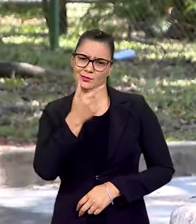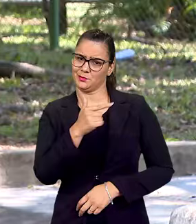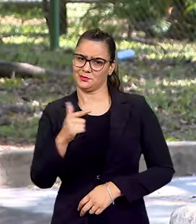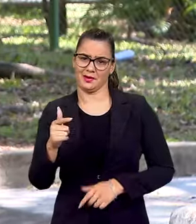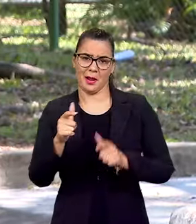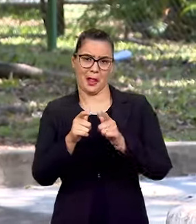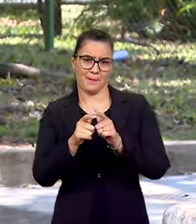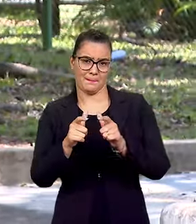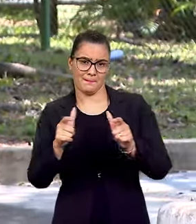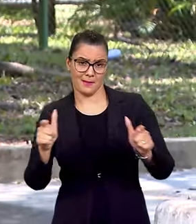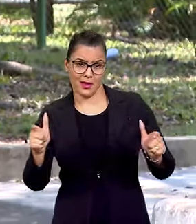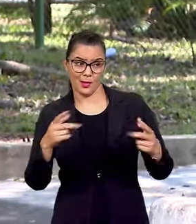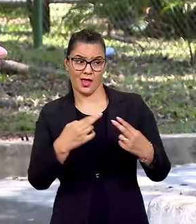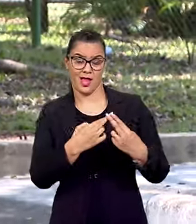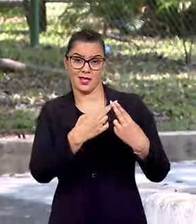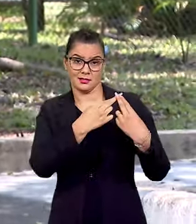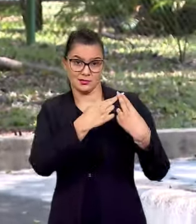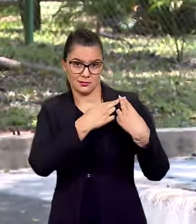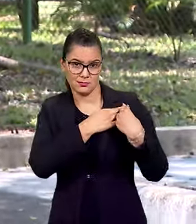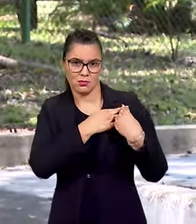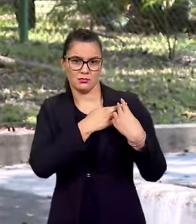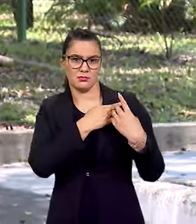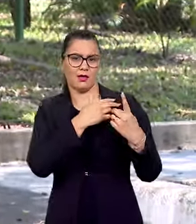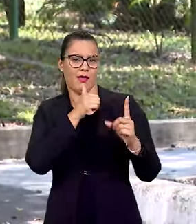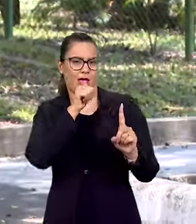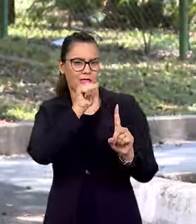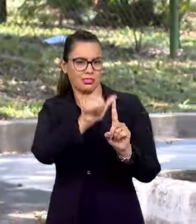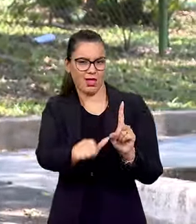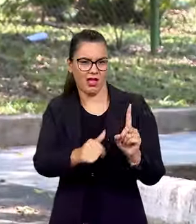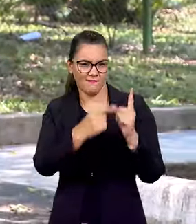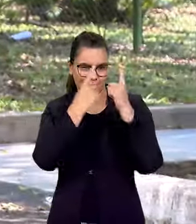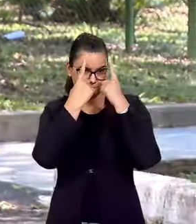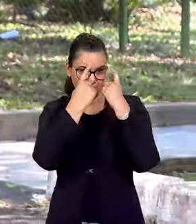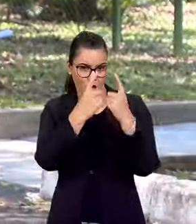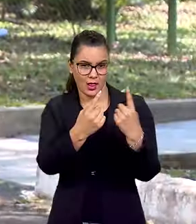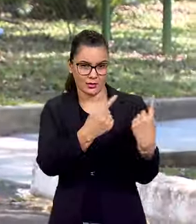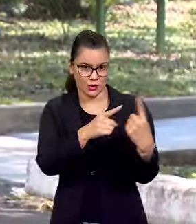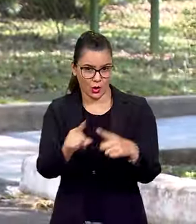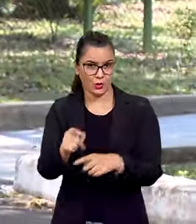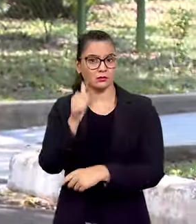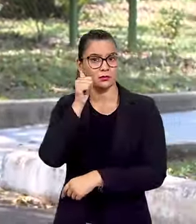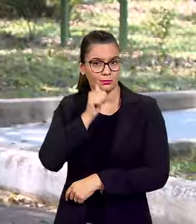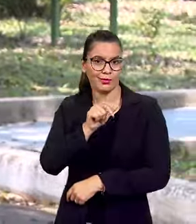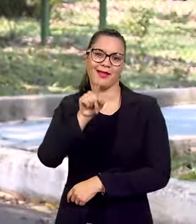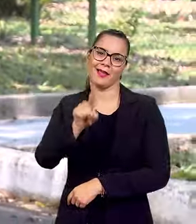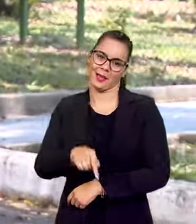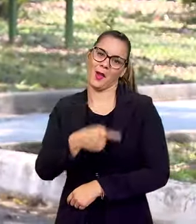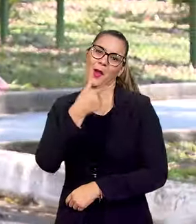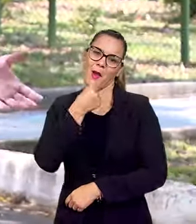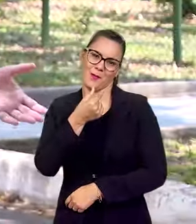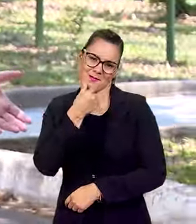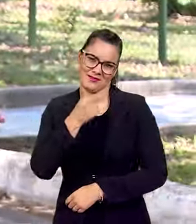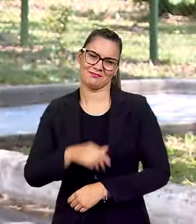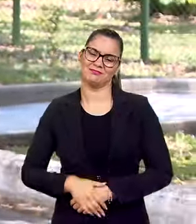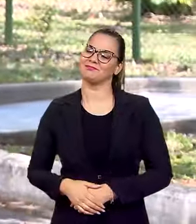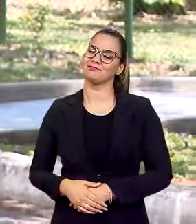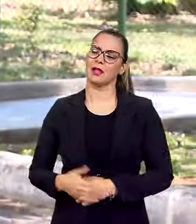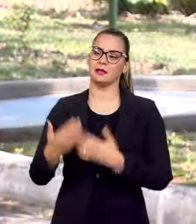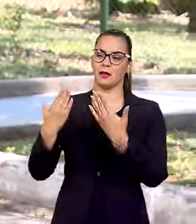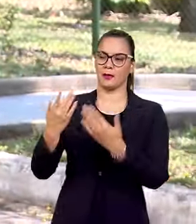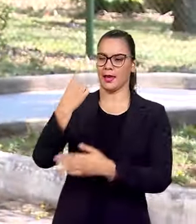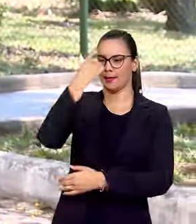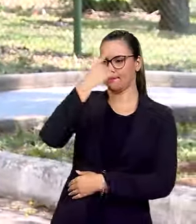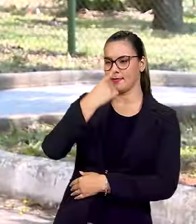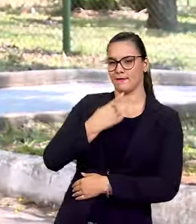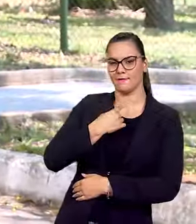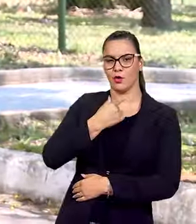Não tem dúvida que, em sua grande maioria, os responsáveis pelos ataques, pela violência contra as mulheres, são os homens. E